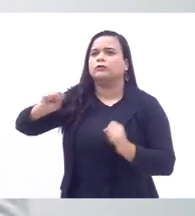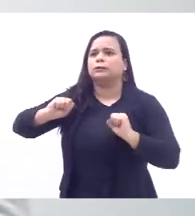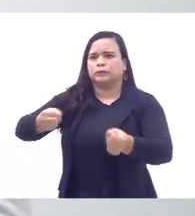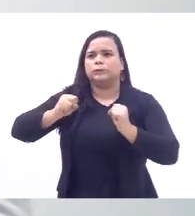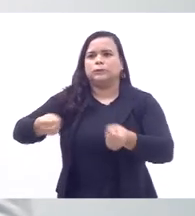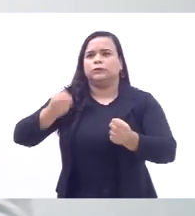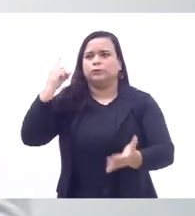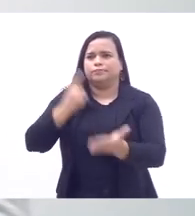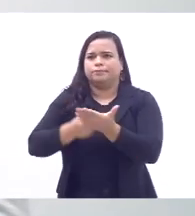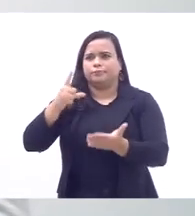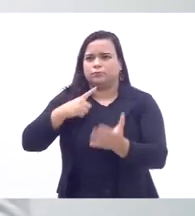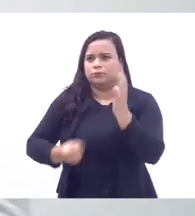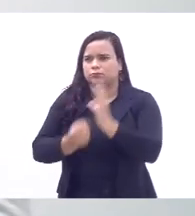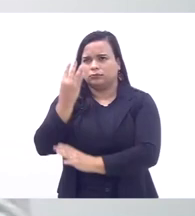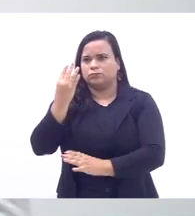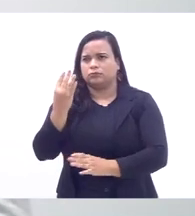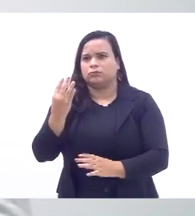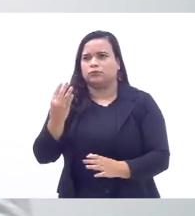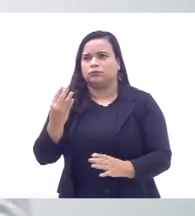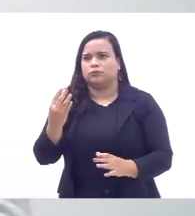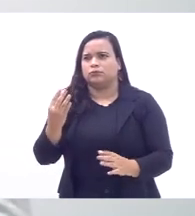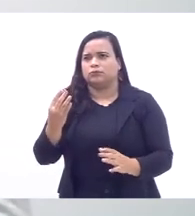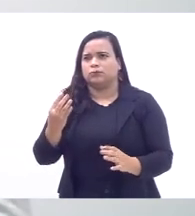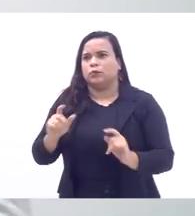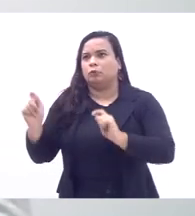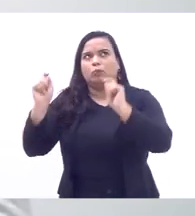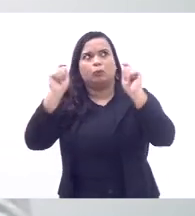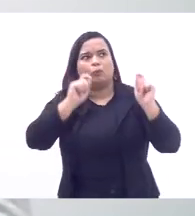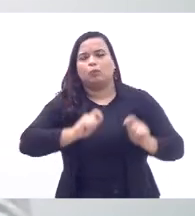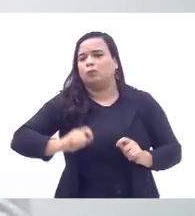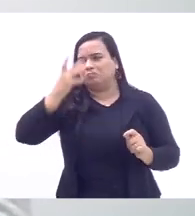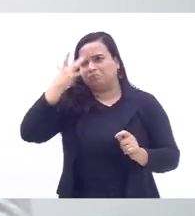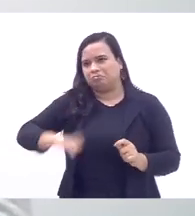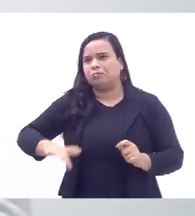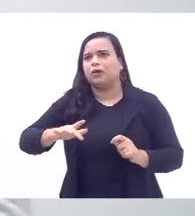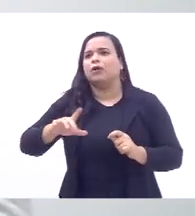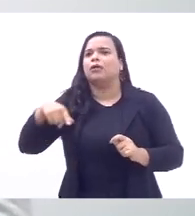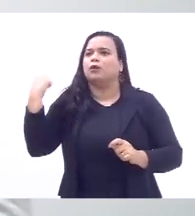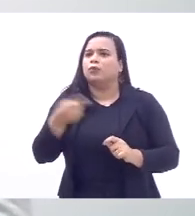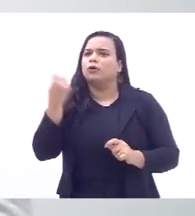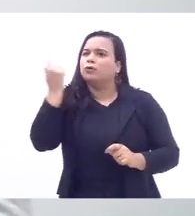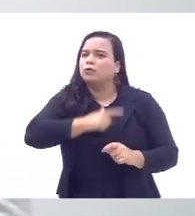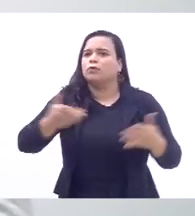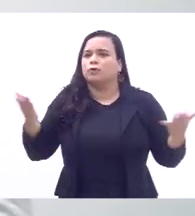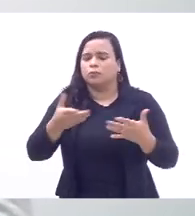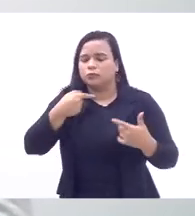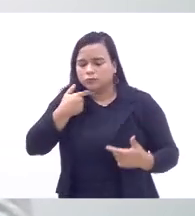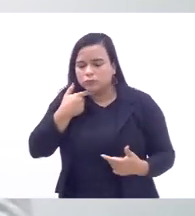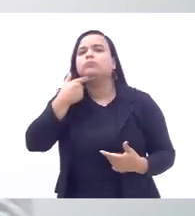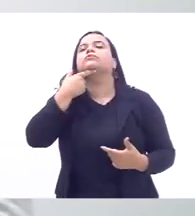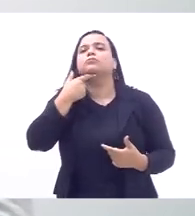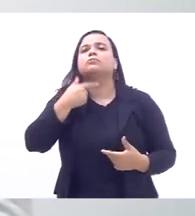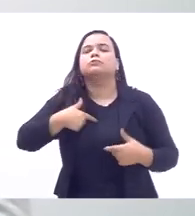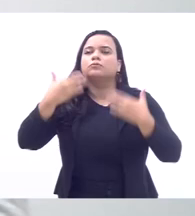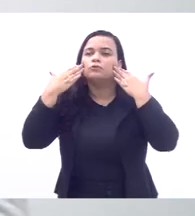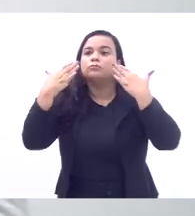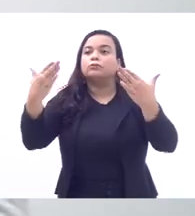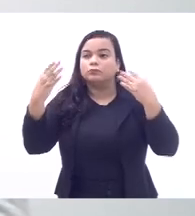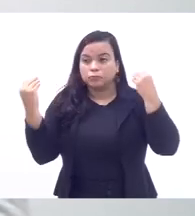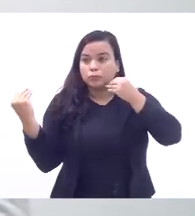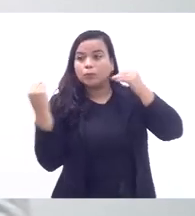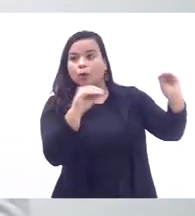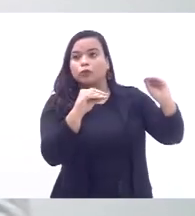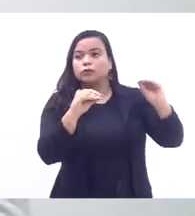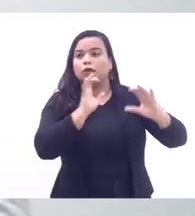fizeram um pacto, com seja lá o quê, para que hoje a gente pudesse levantar a nossa cabeça e postar até na internet a